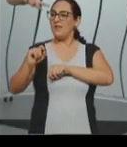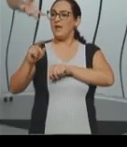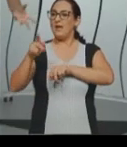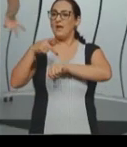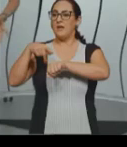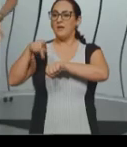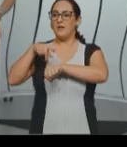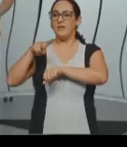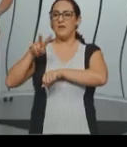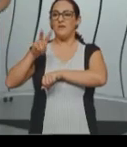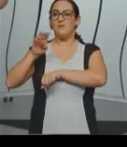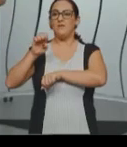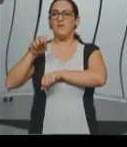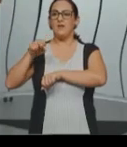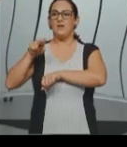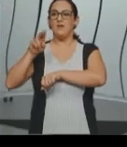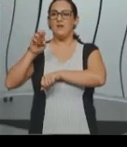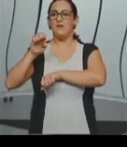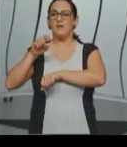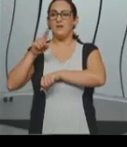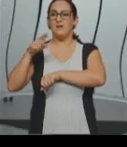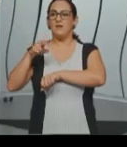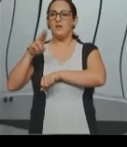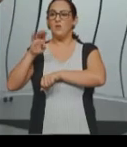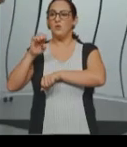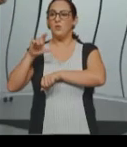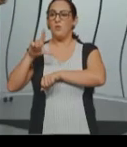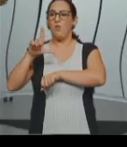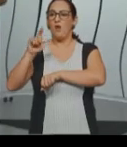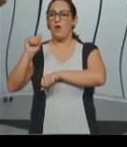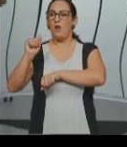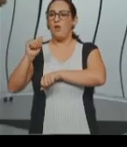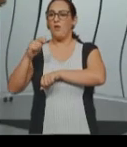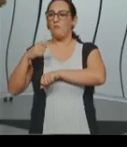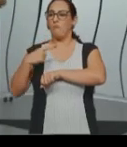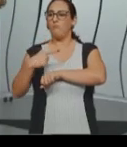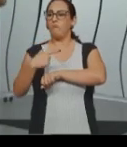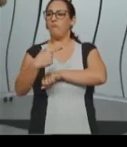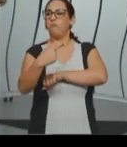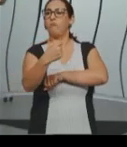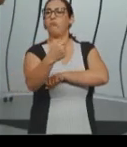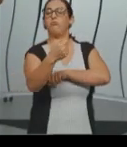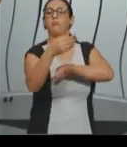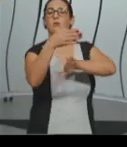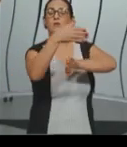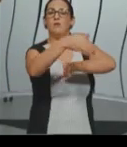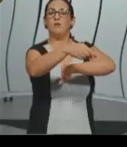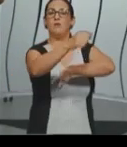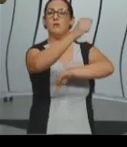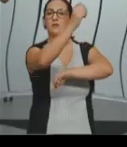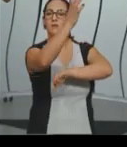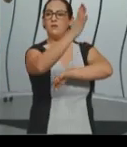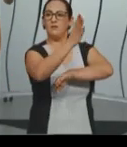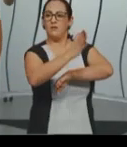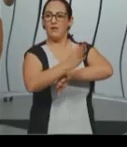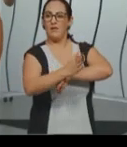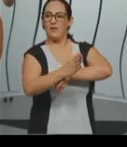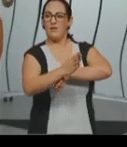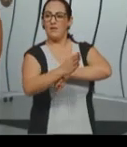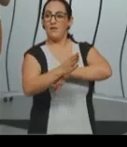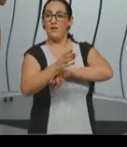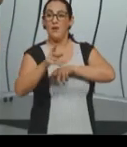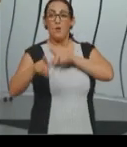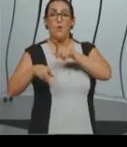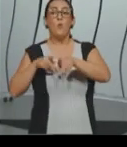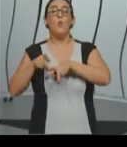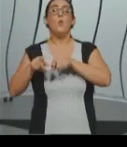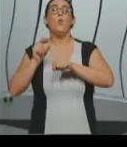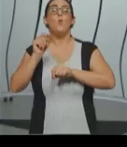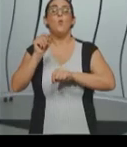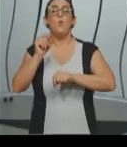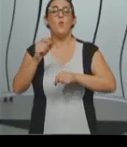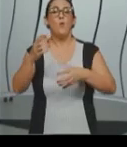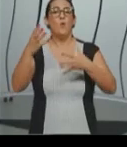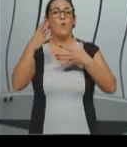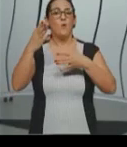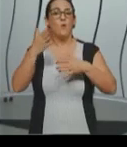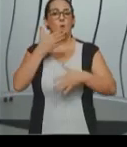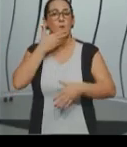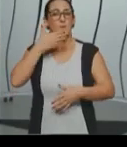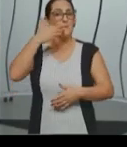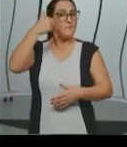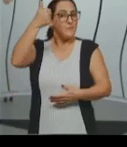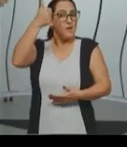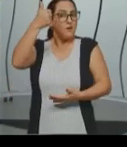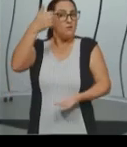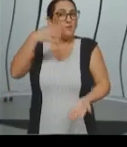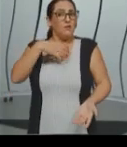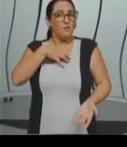para a região Sudeste, né? A gente tem várias situações em que pessoas buscam melhores condições e acabam deixando a sua região, né,